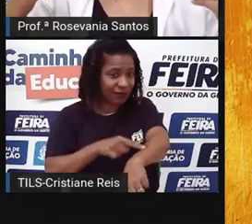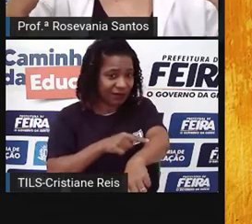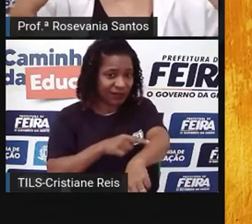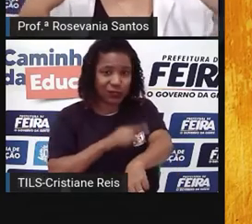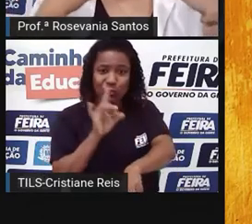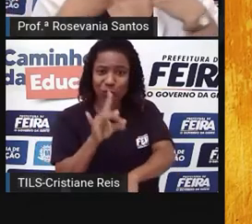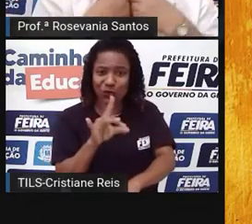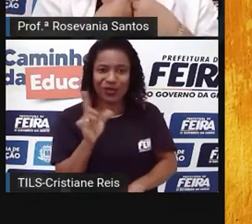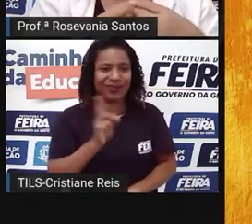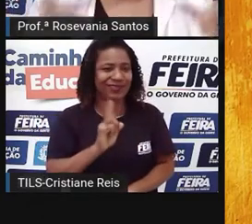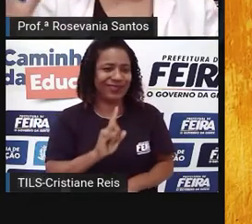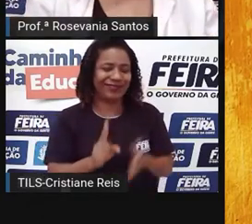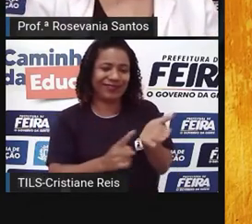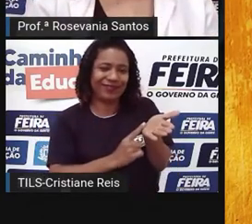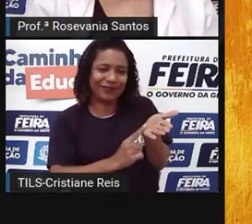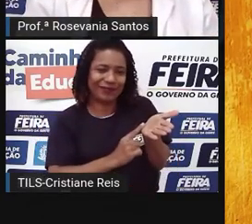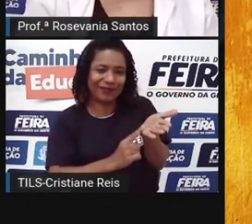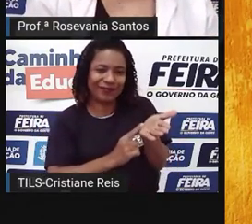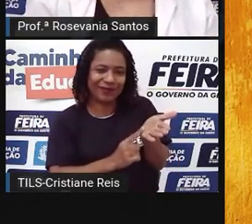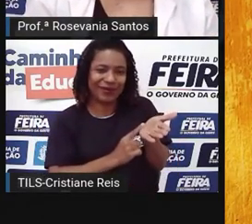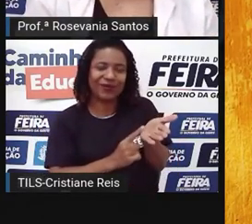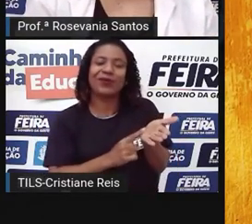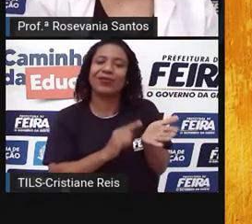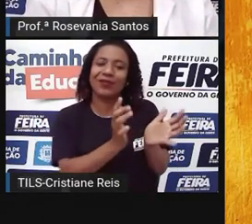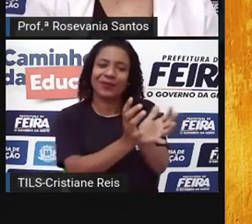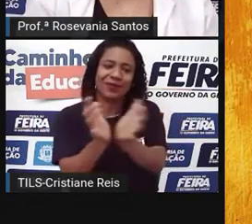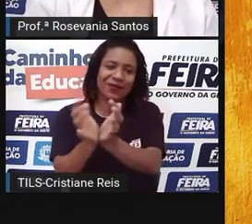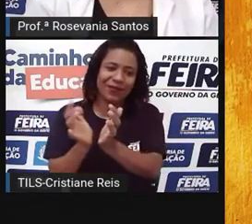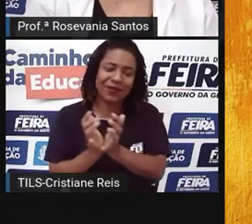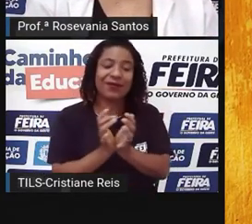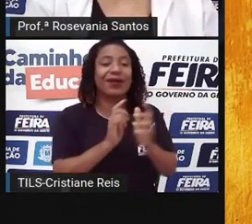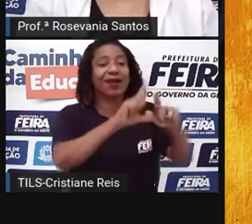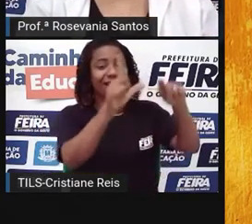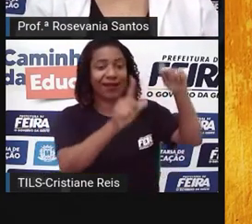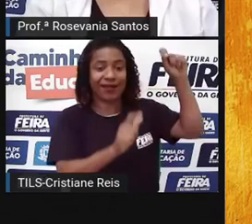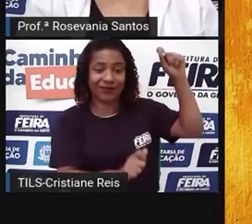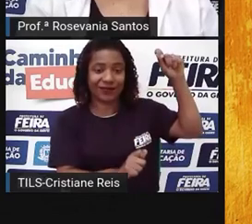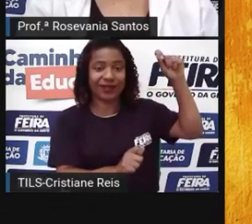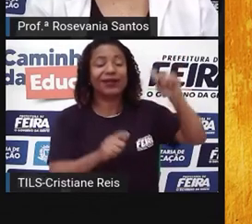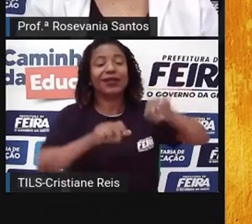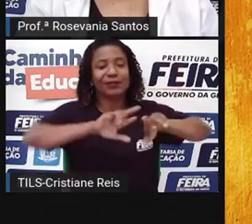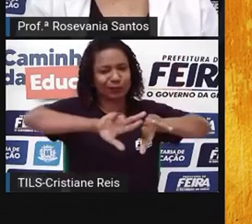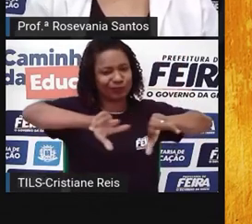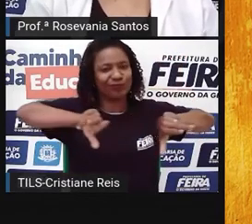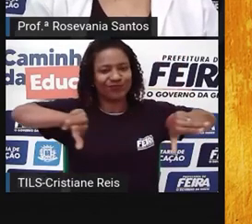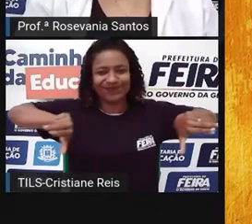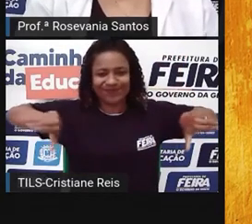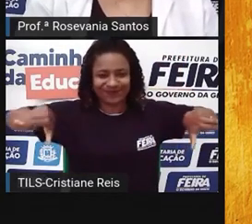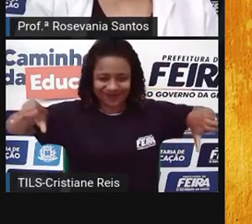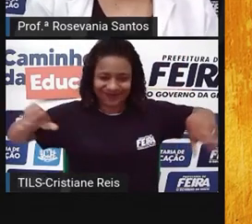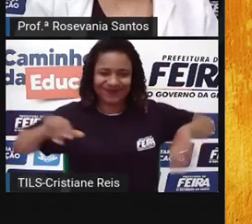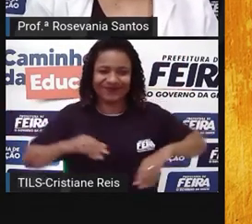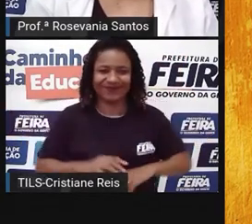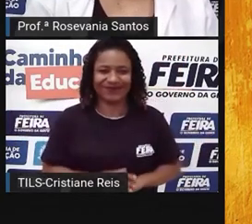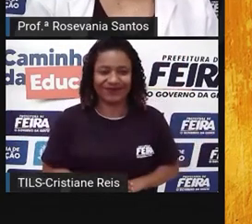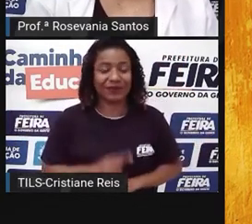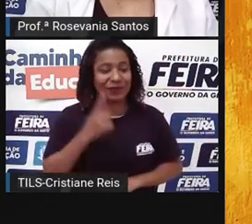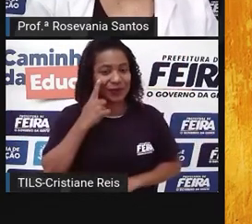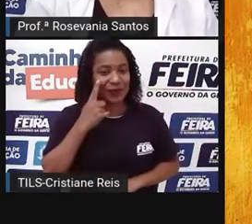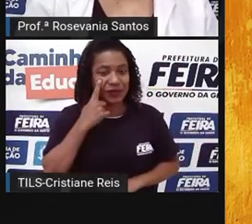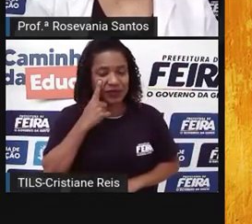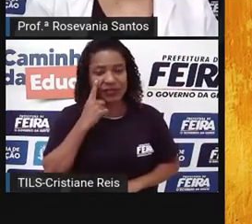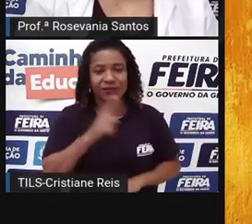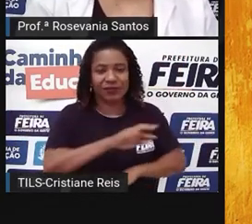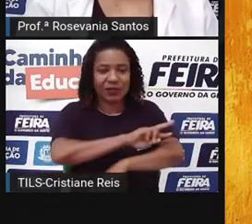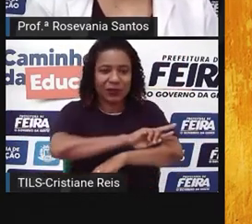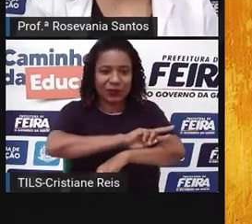brancos. É muito diferente mesmo. Então, quando se fala de África, a gente fala de diversidade. Infelizmente, a